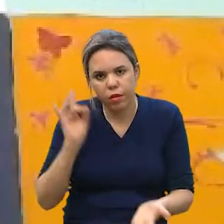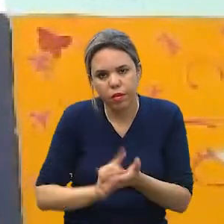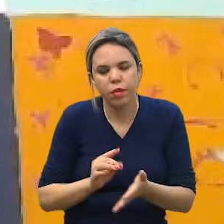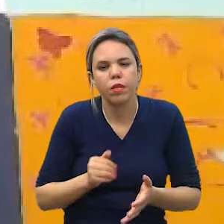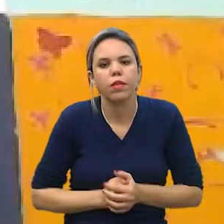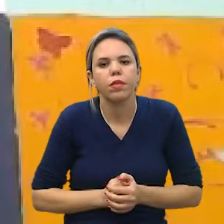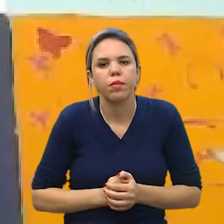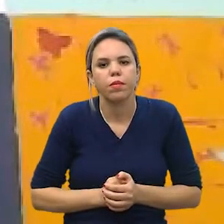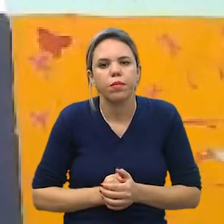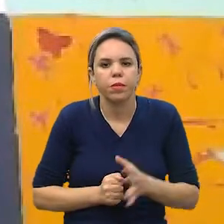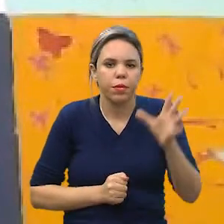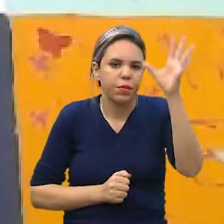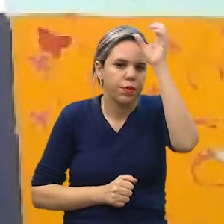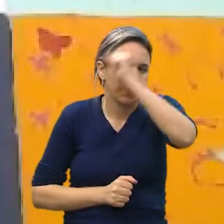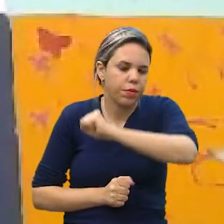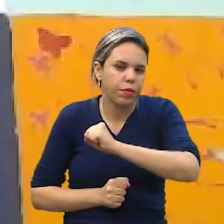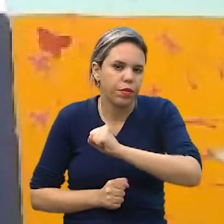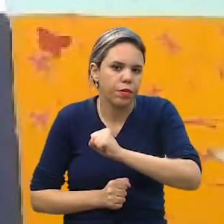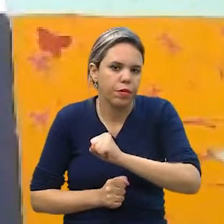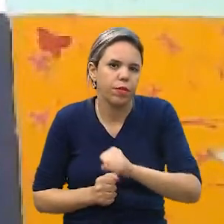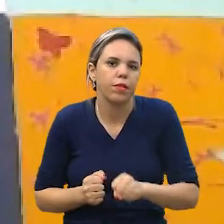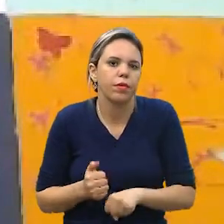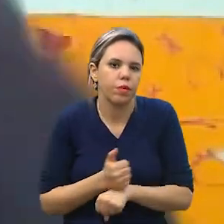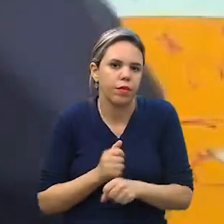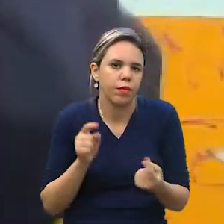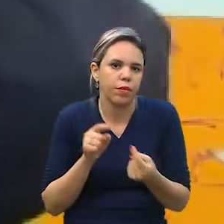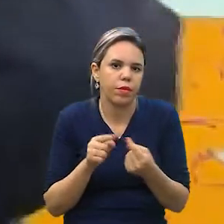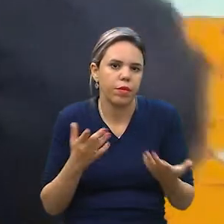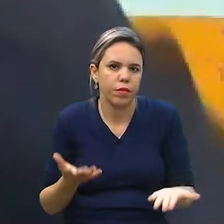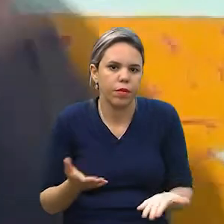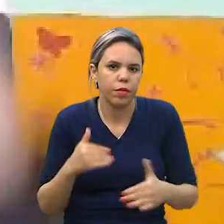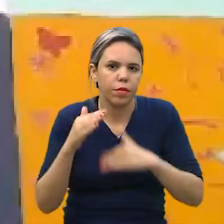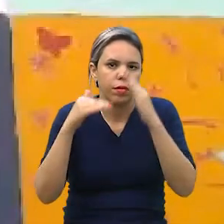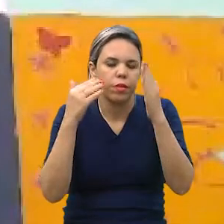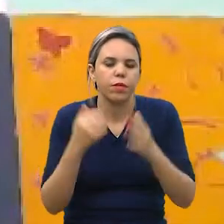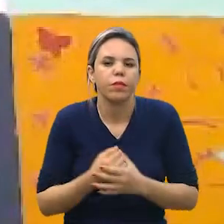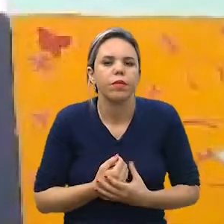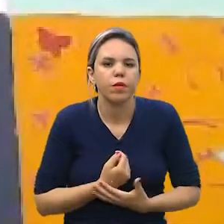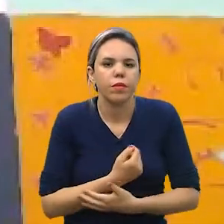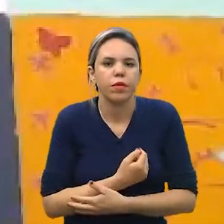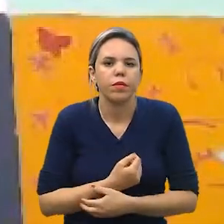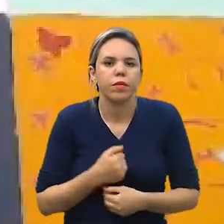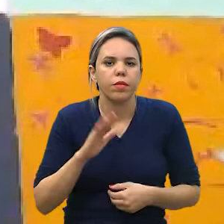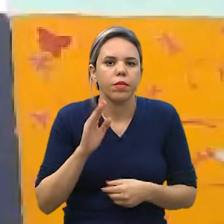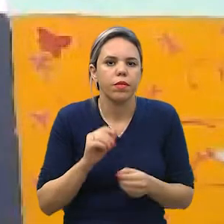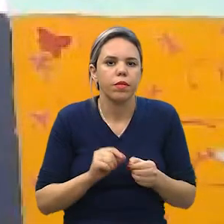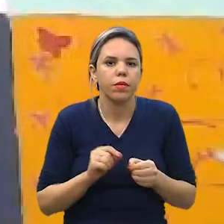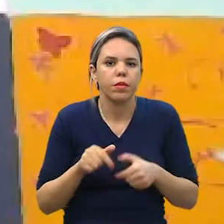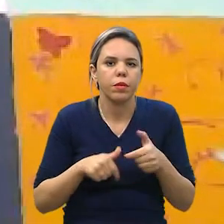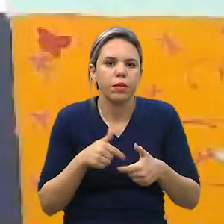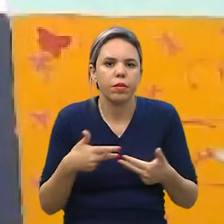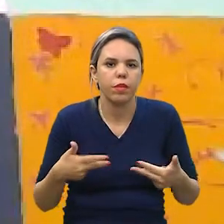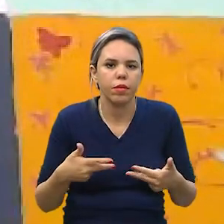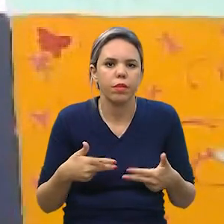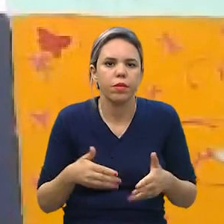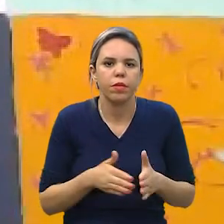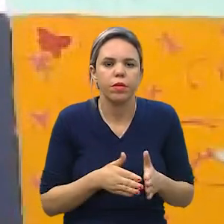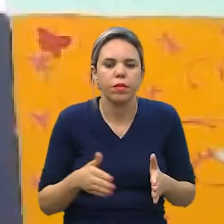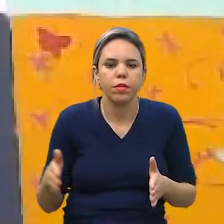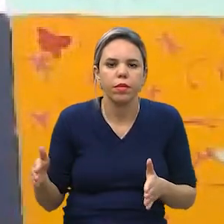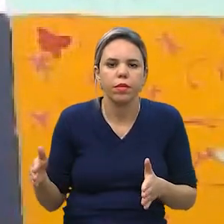realmente aprender e se especializar nesse sentido para poder desenvolver, né, mais atividades ao